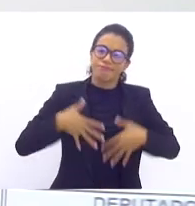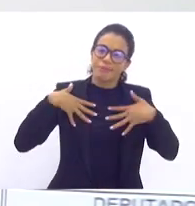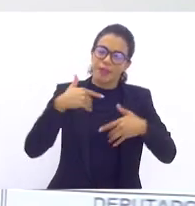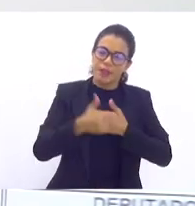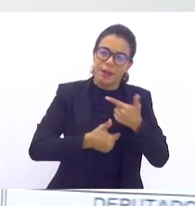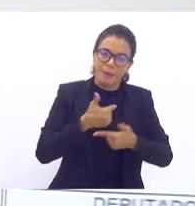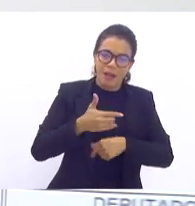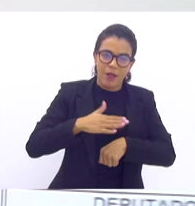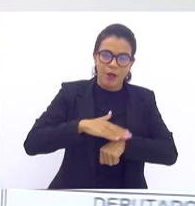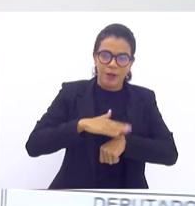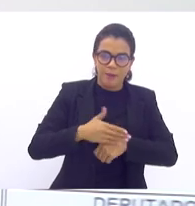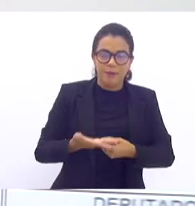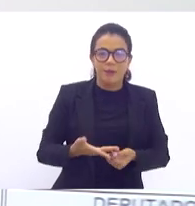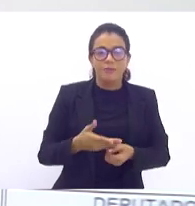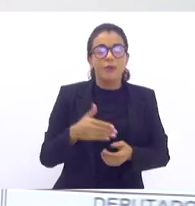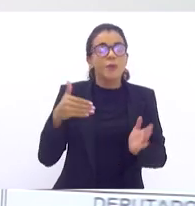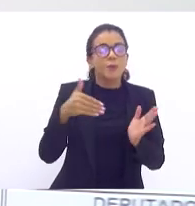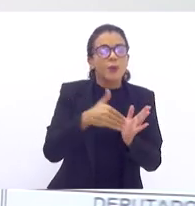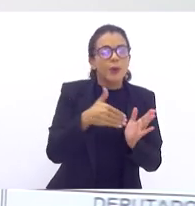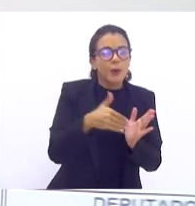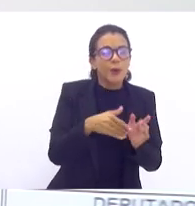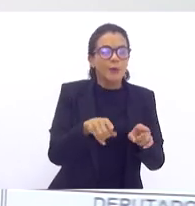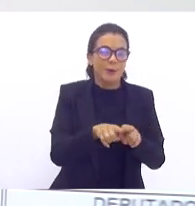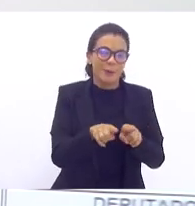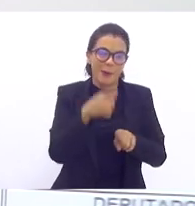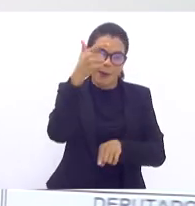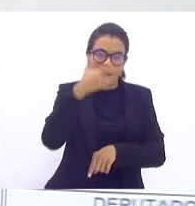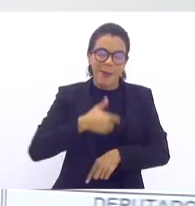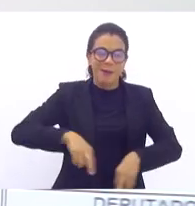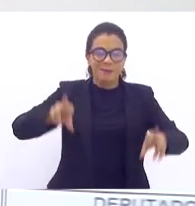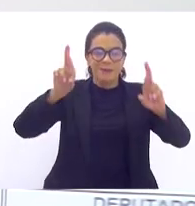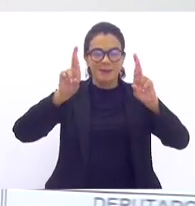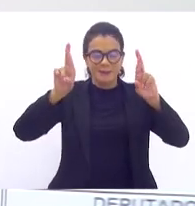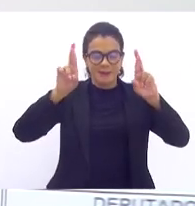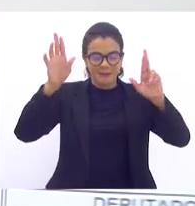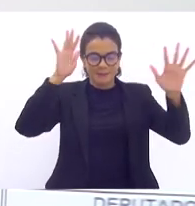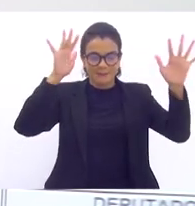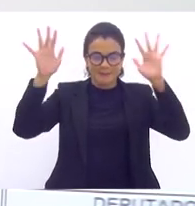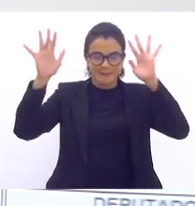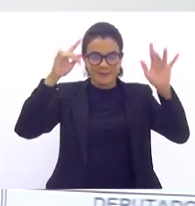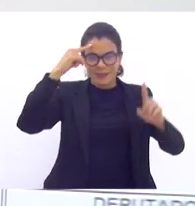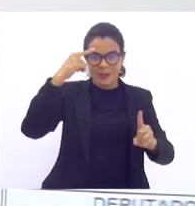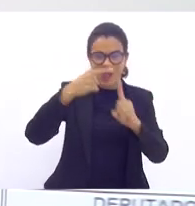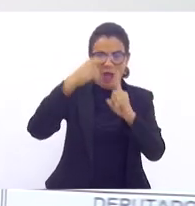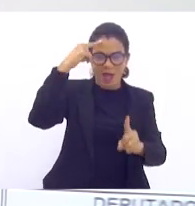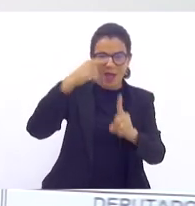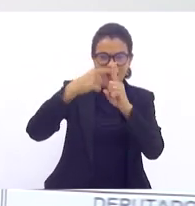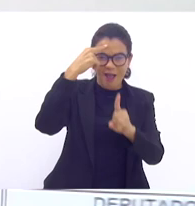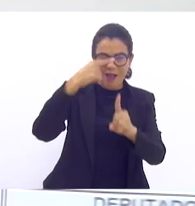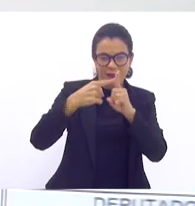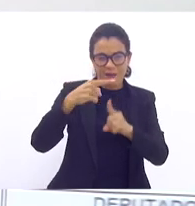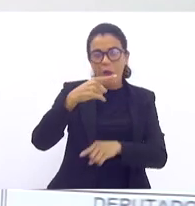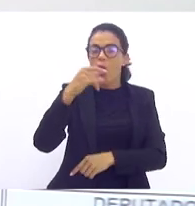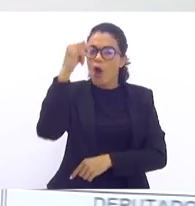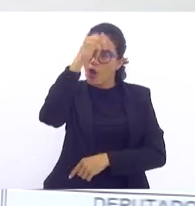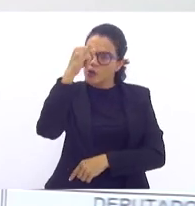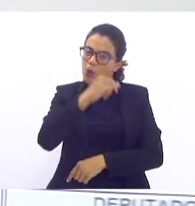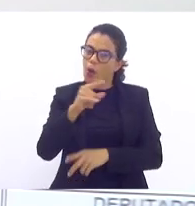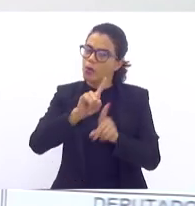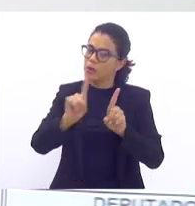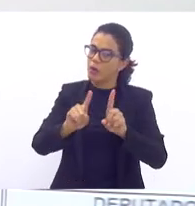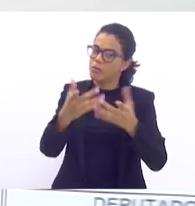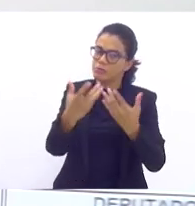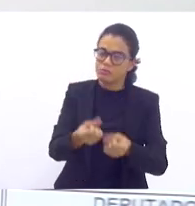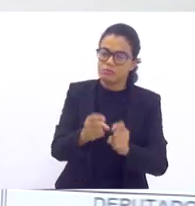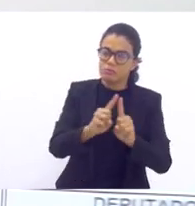de se trabalhar nesse momento e por último a minha esperança como otimista que sou ninguém pode ser tolo a gente